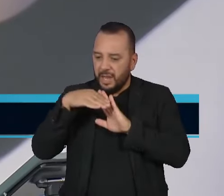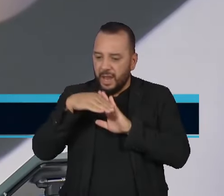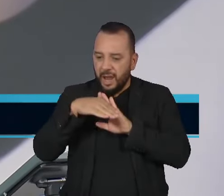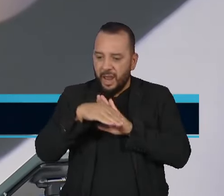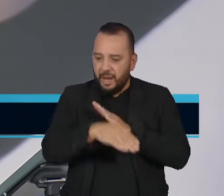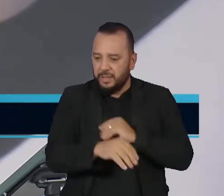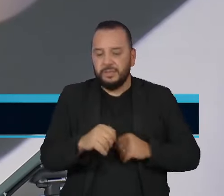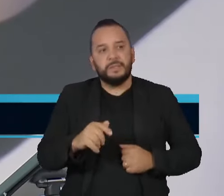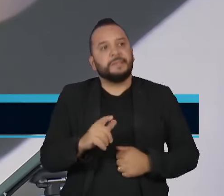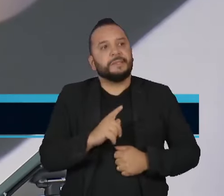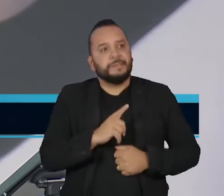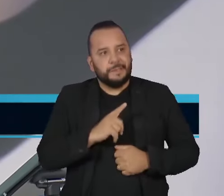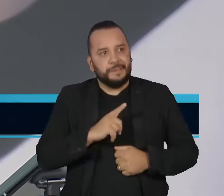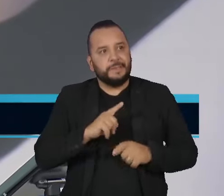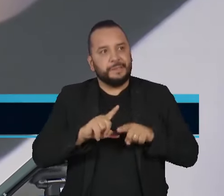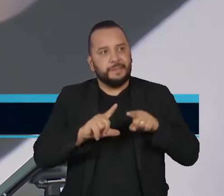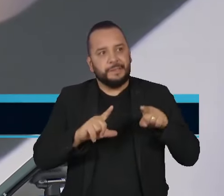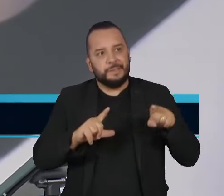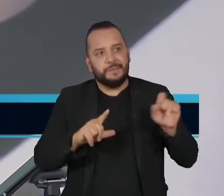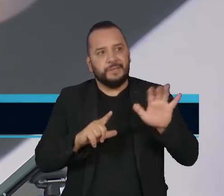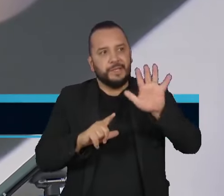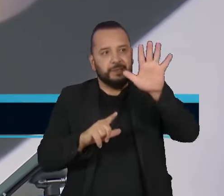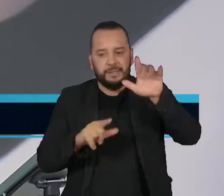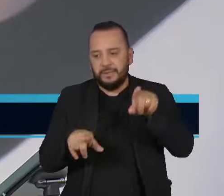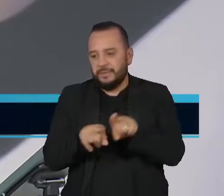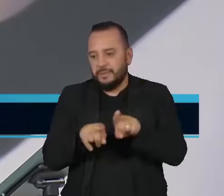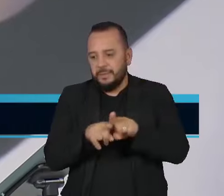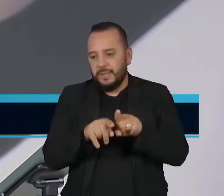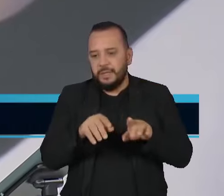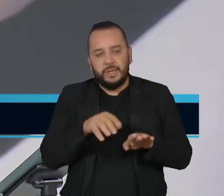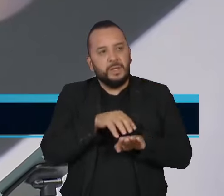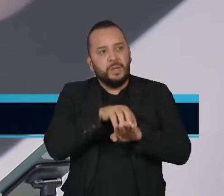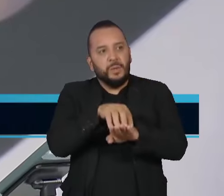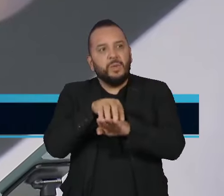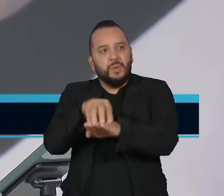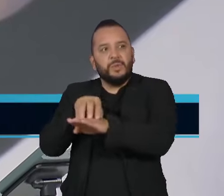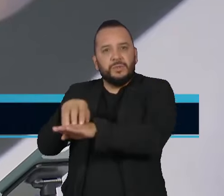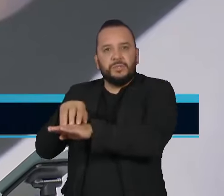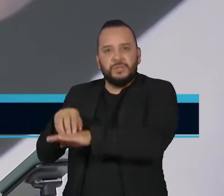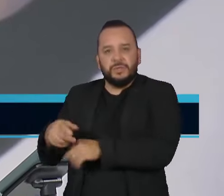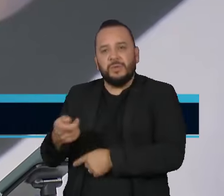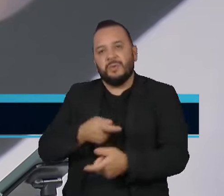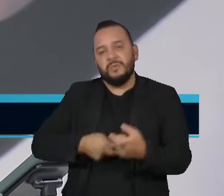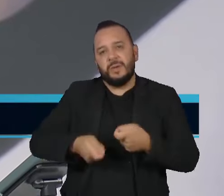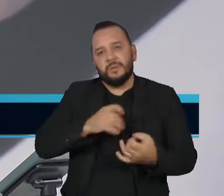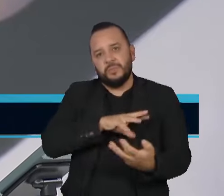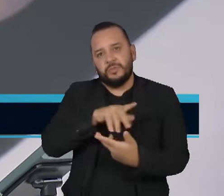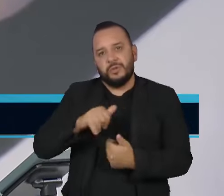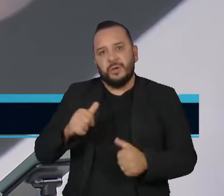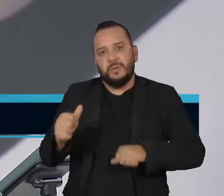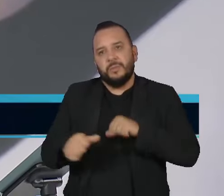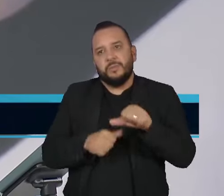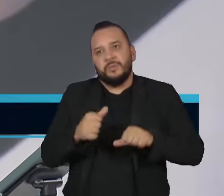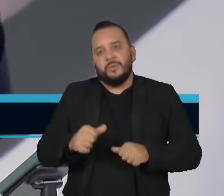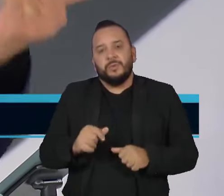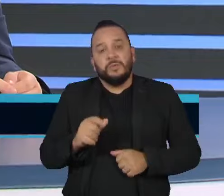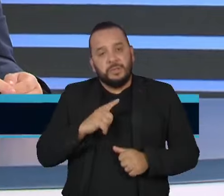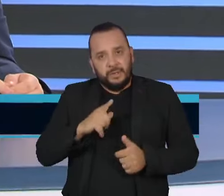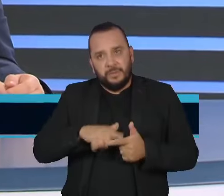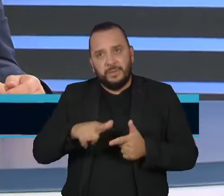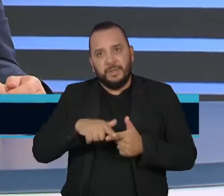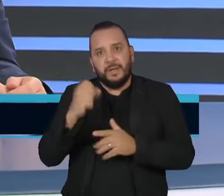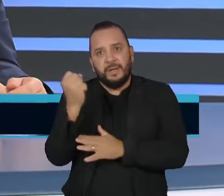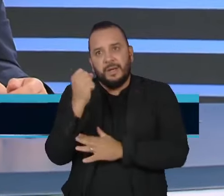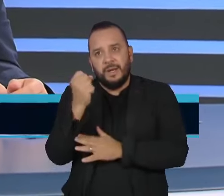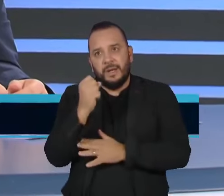impacto sobre a inflação, a logística do comércio internacional foi alterada. Obviamente, isso foi agravado também com a